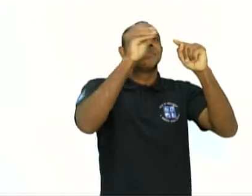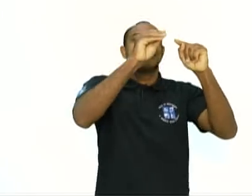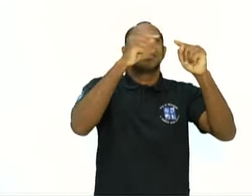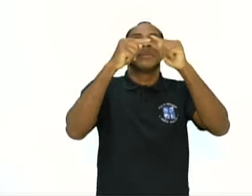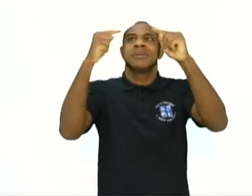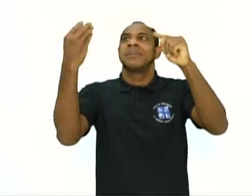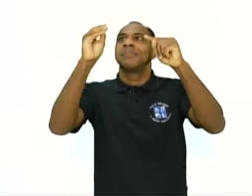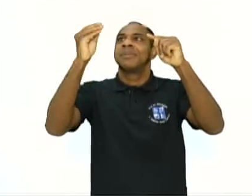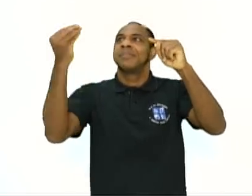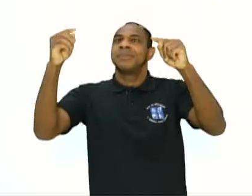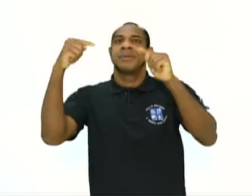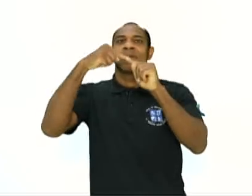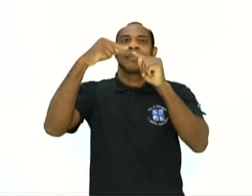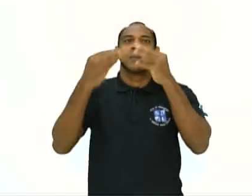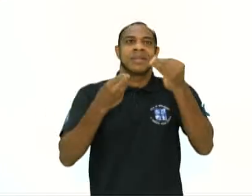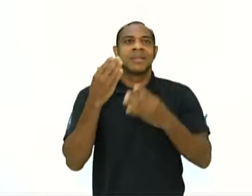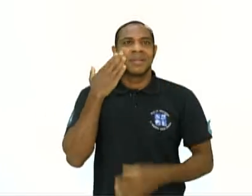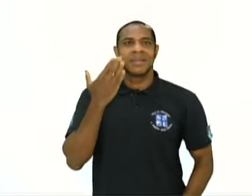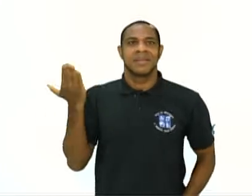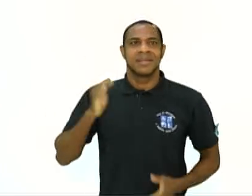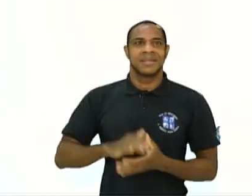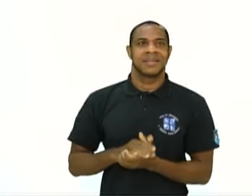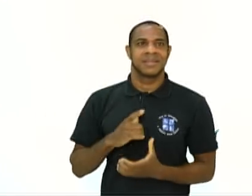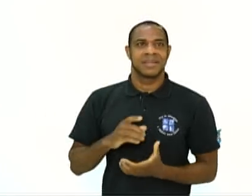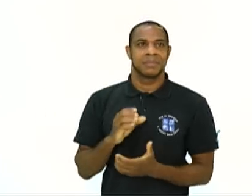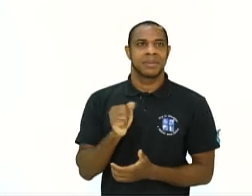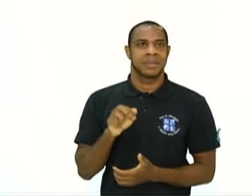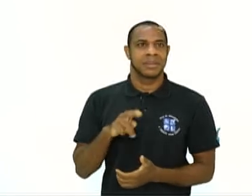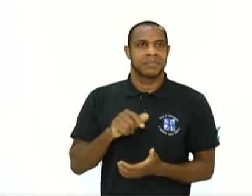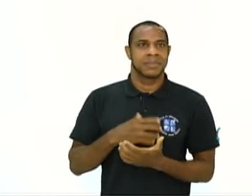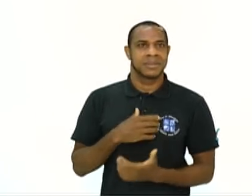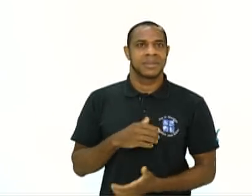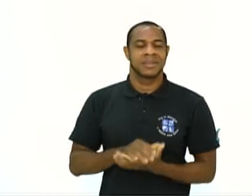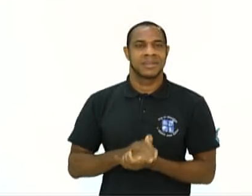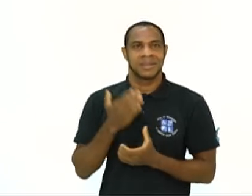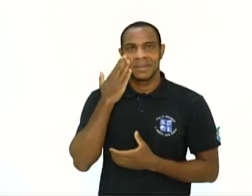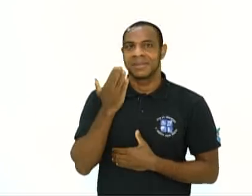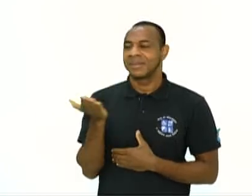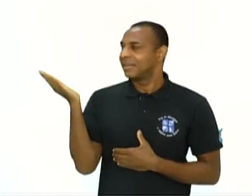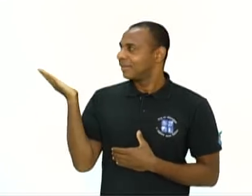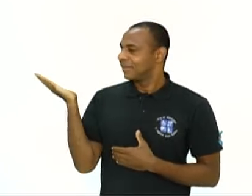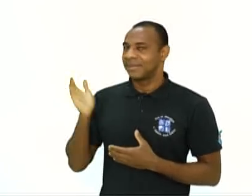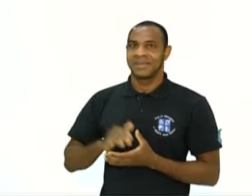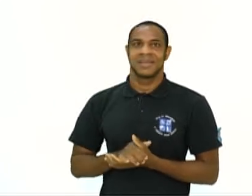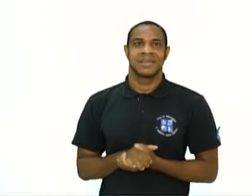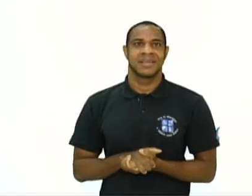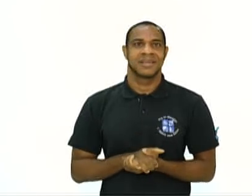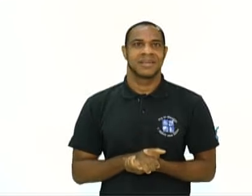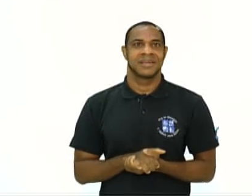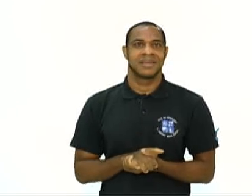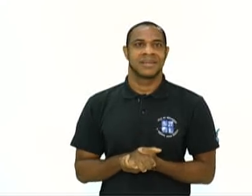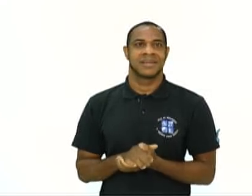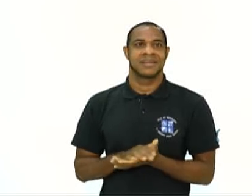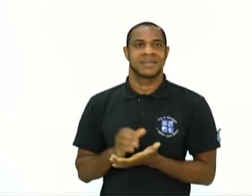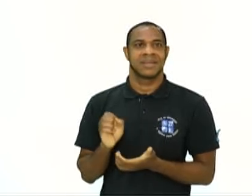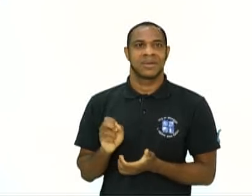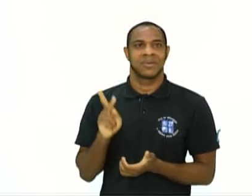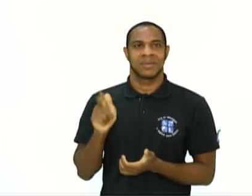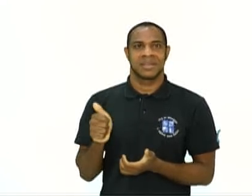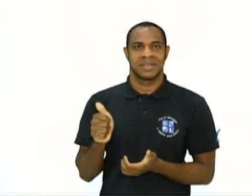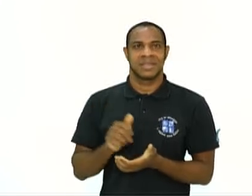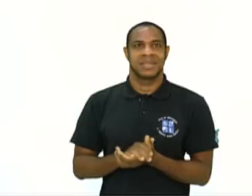significa. Então, nós temos ali come here, hello or goodbye, okay or